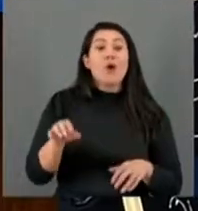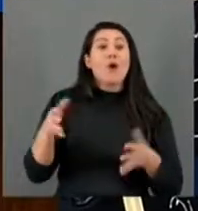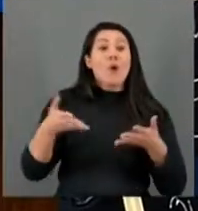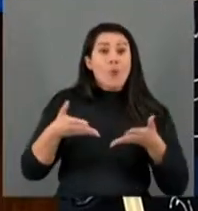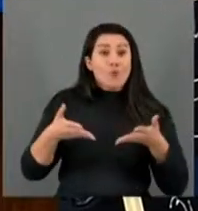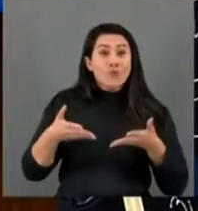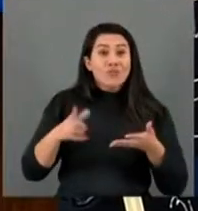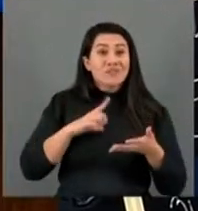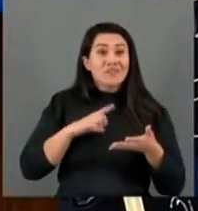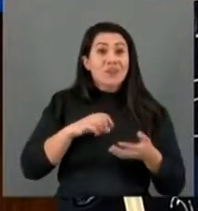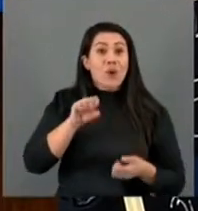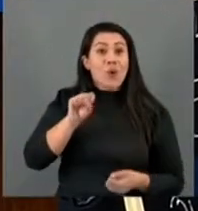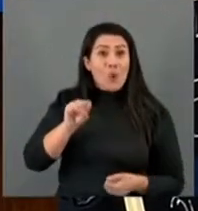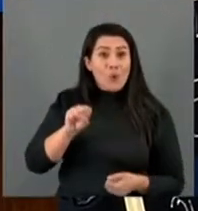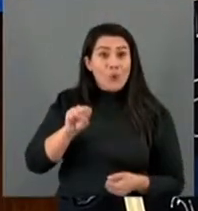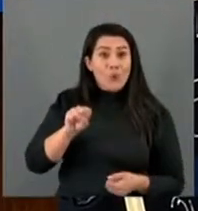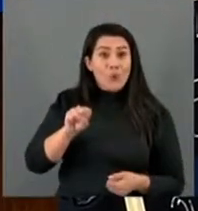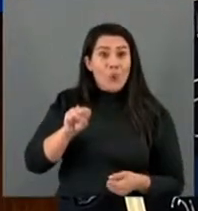desempregados.